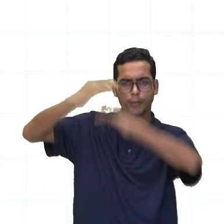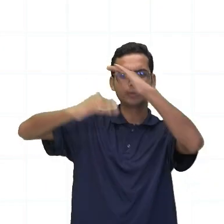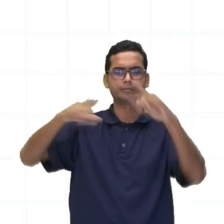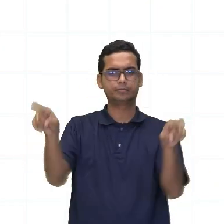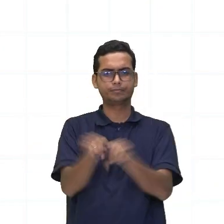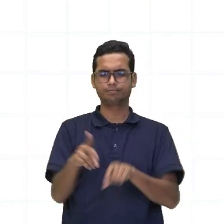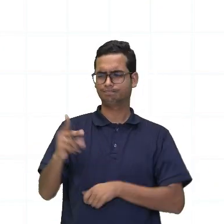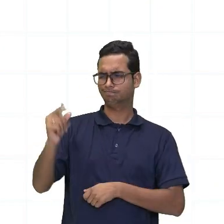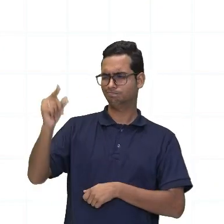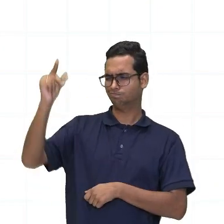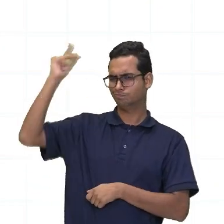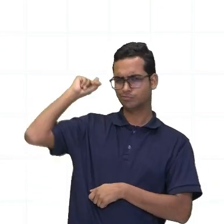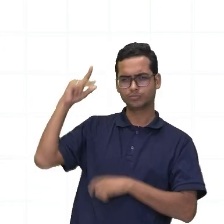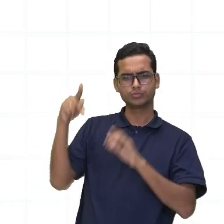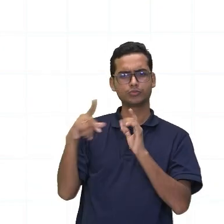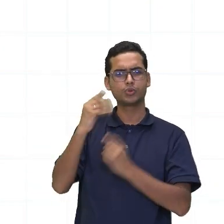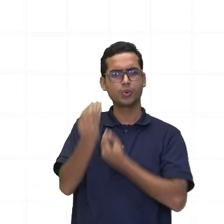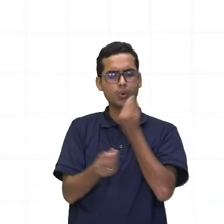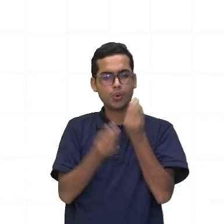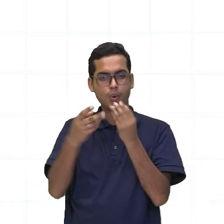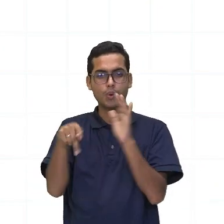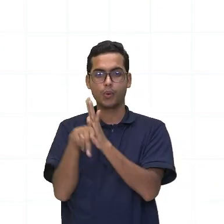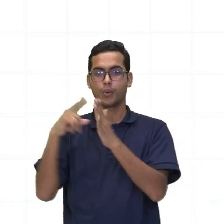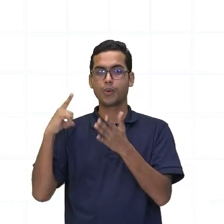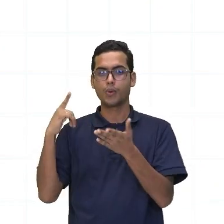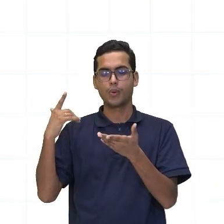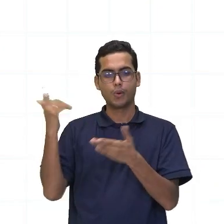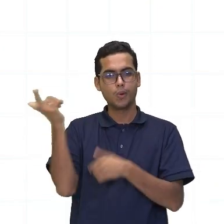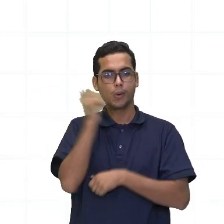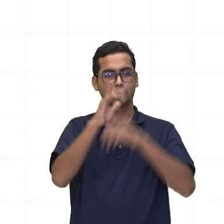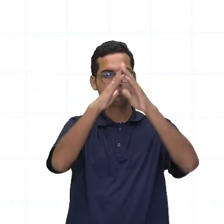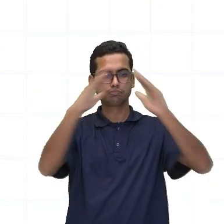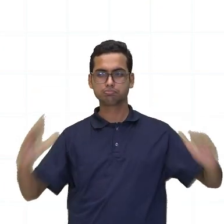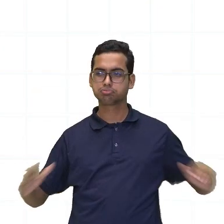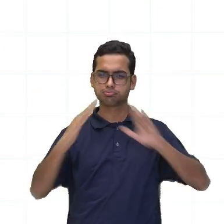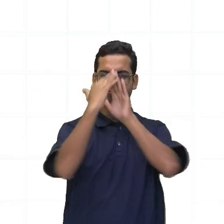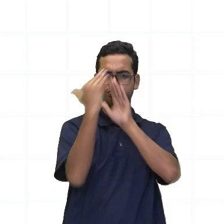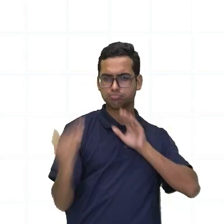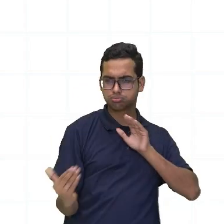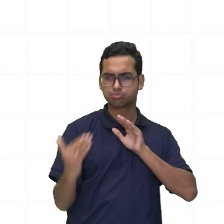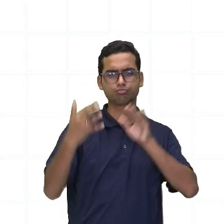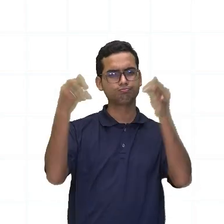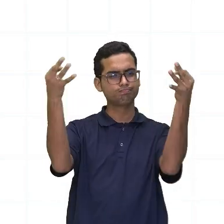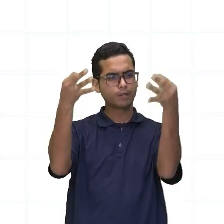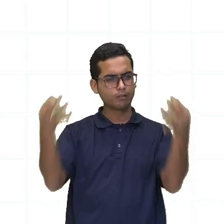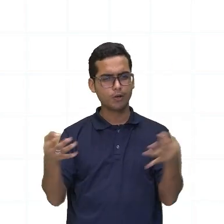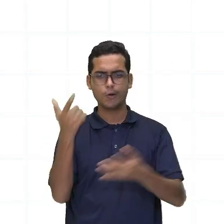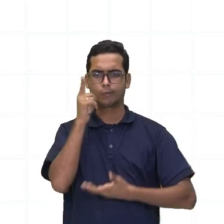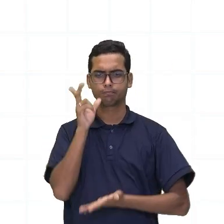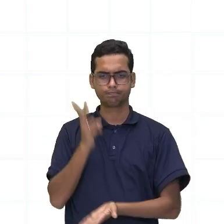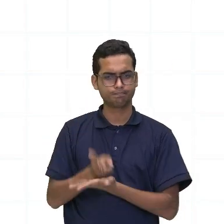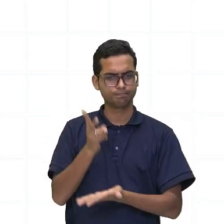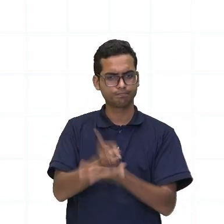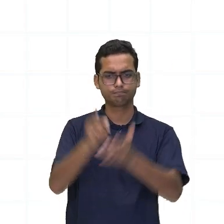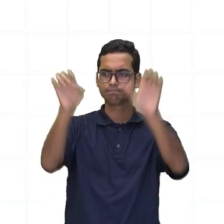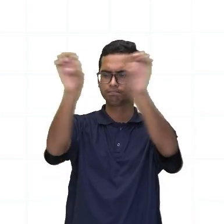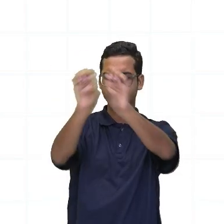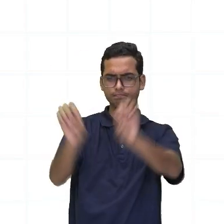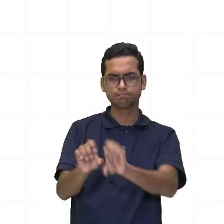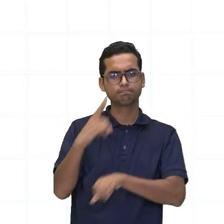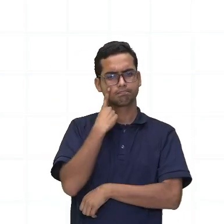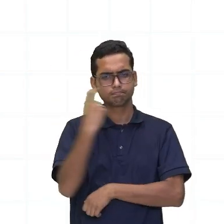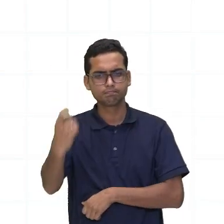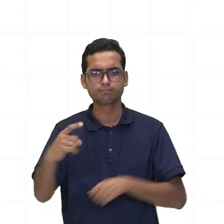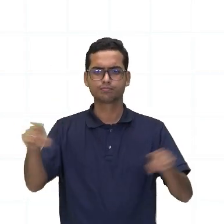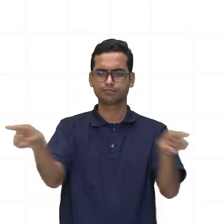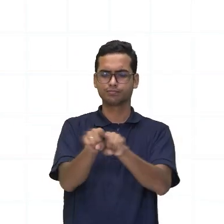antigo, ela é tão antiga, né, e permanece em grande parte intacta. Isso é muito interessante. Também nós